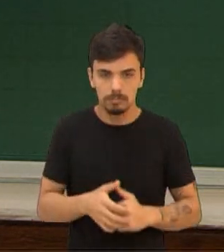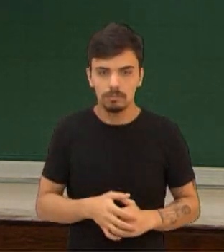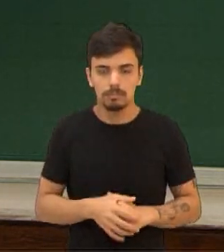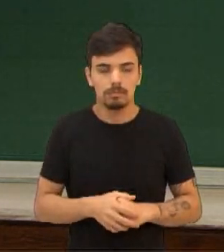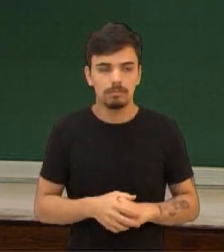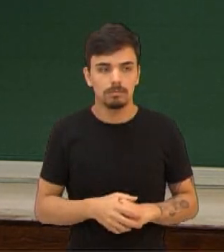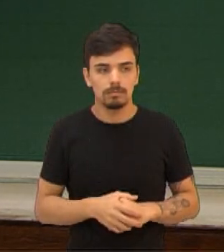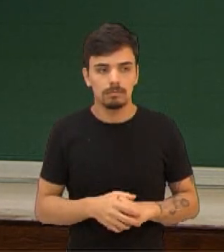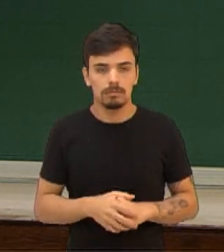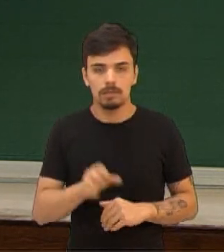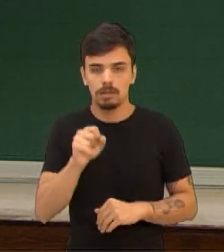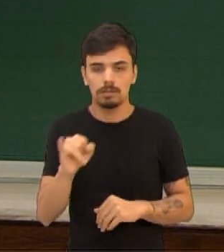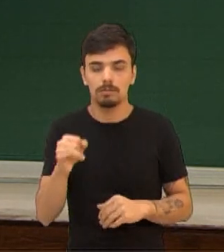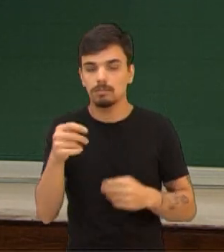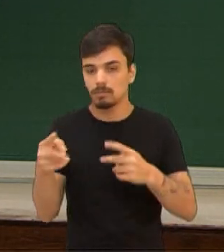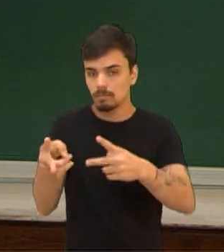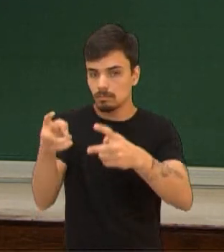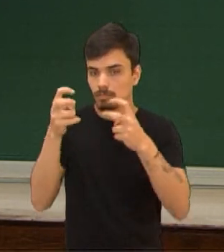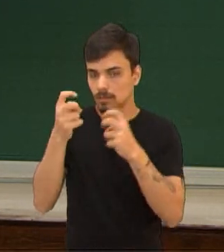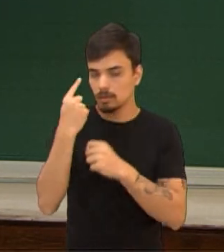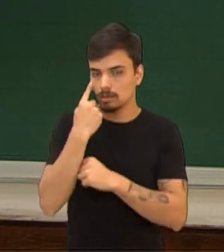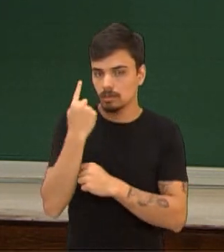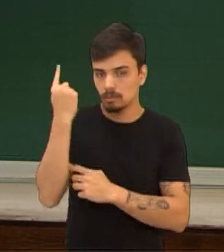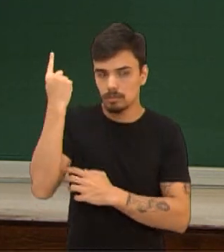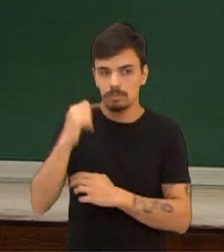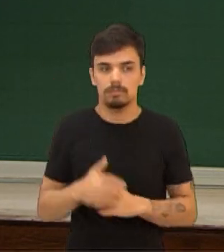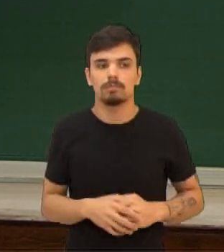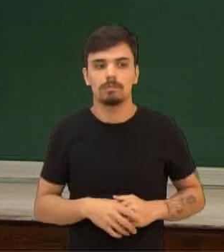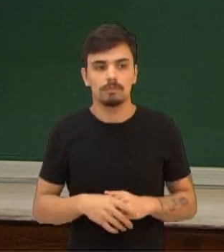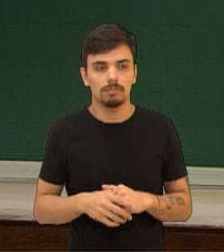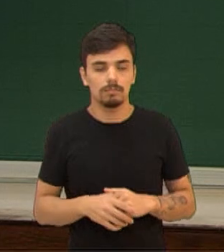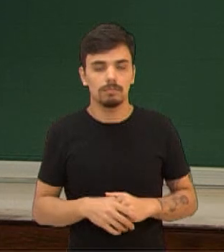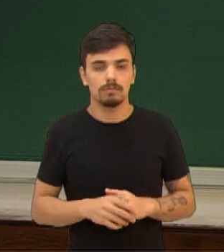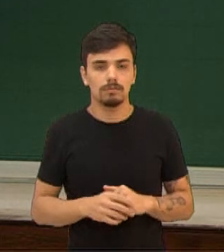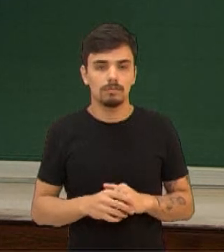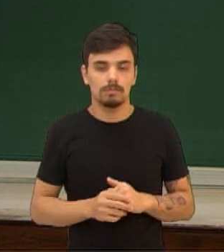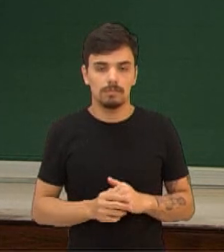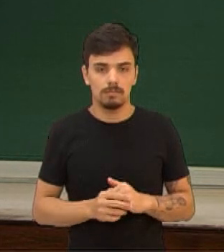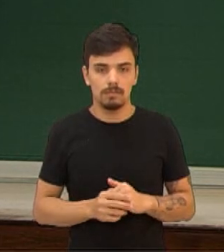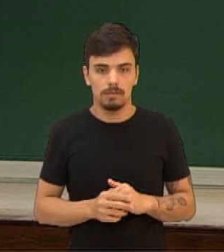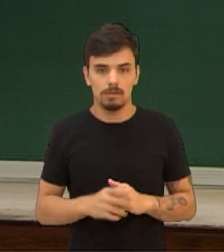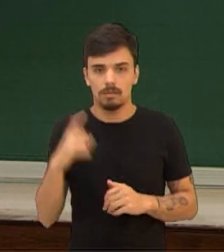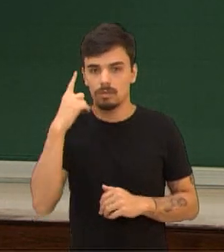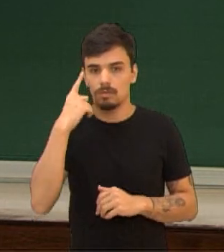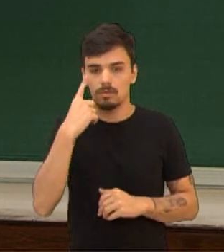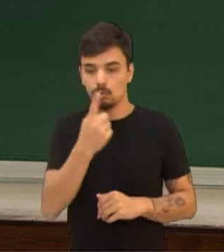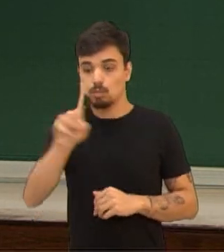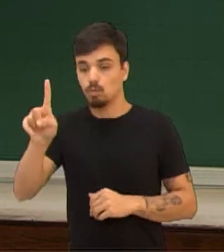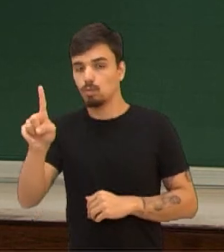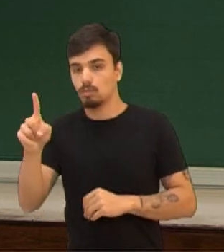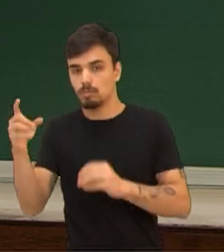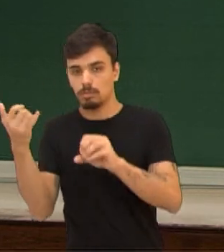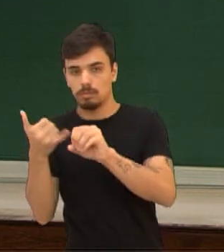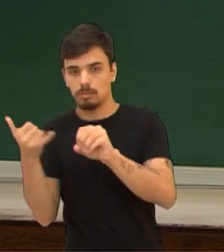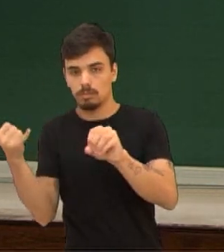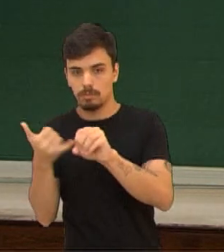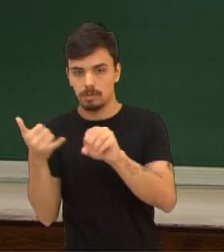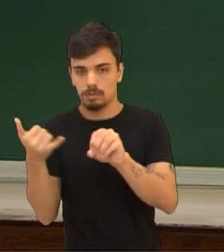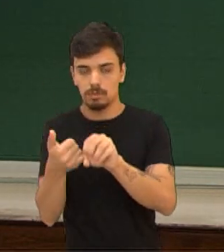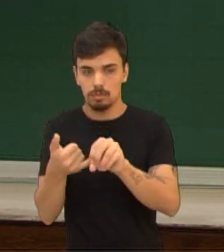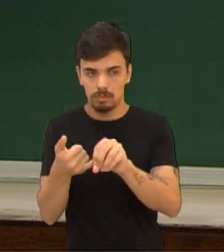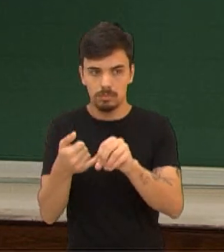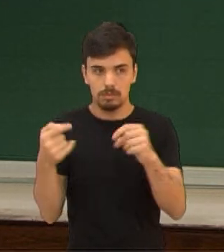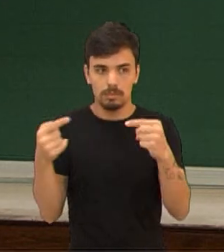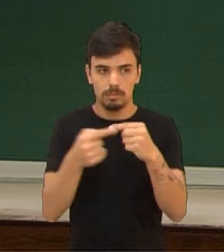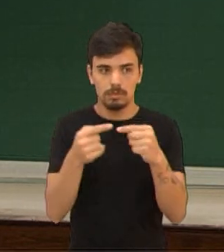só. Se você observar aqui, ó, o capacitor 1 está ligado com a fonte por um ponto só, o A.